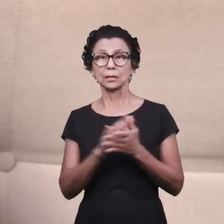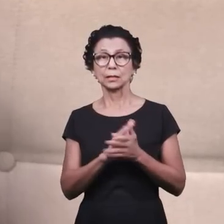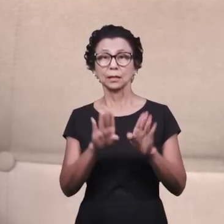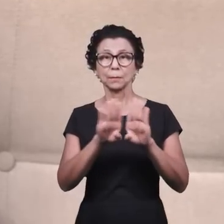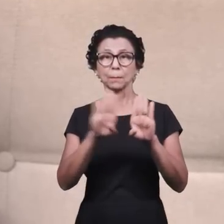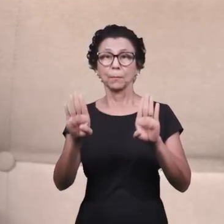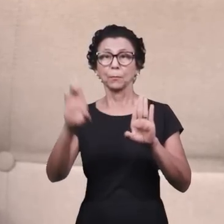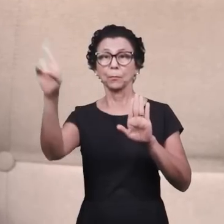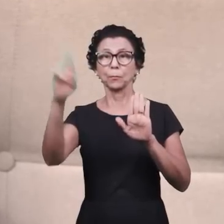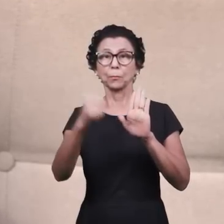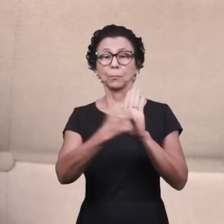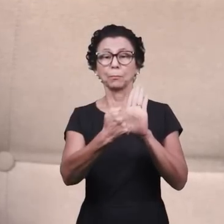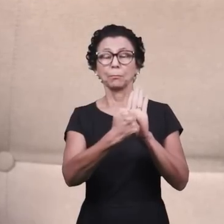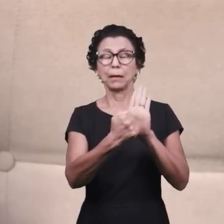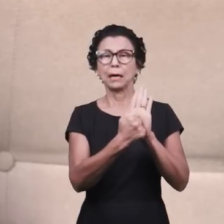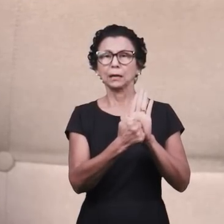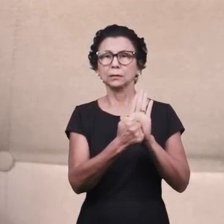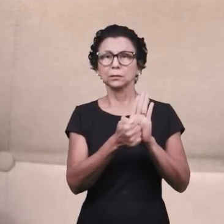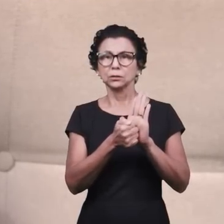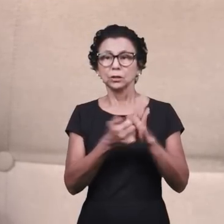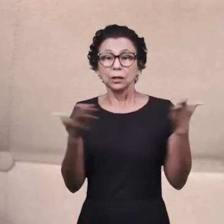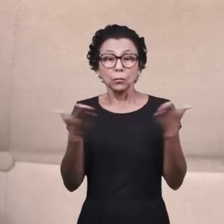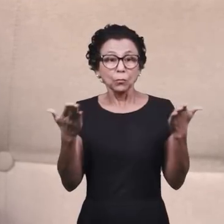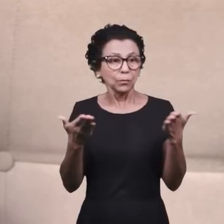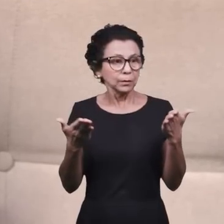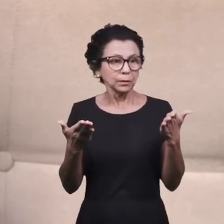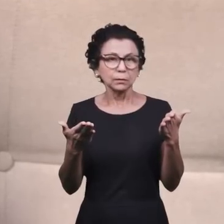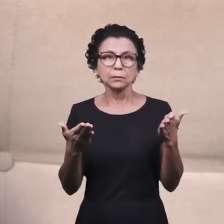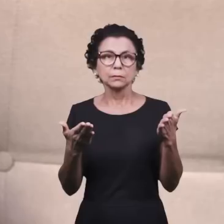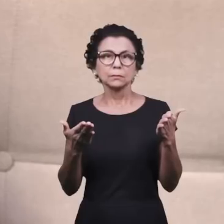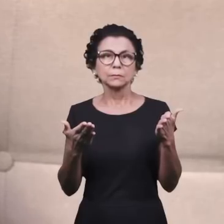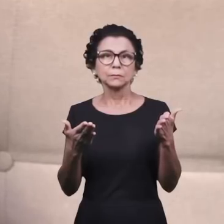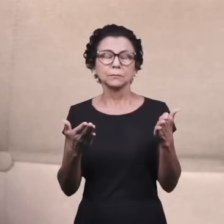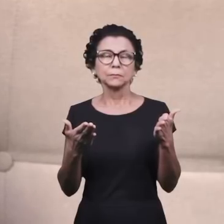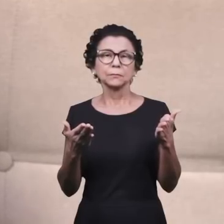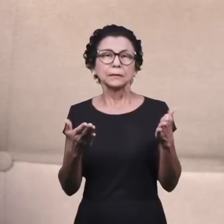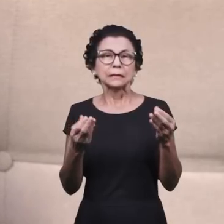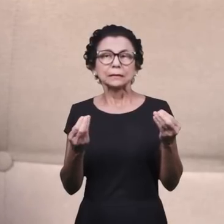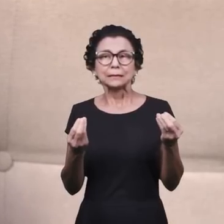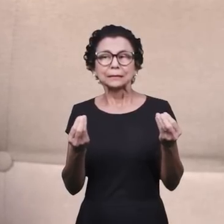bato, é porque o tempo já chegou. Amém. Já é iminente. E aí,